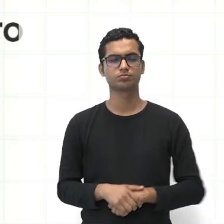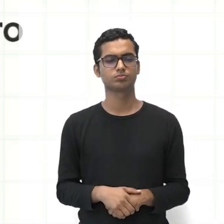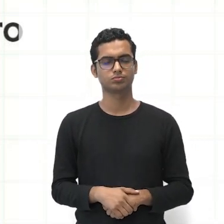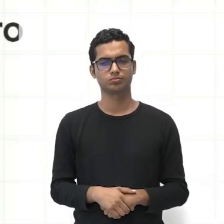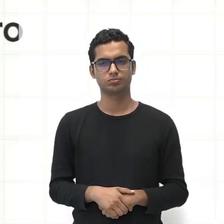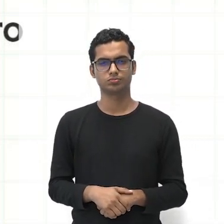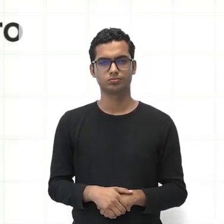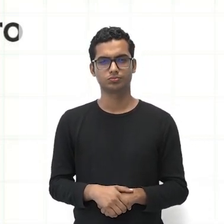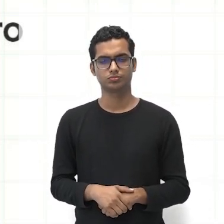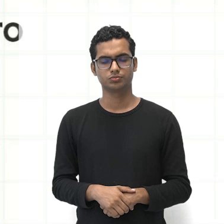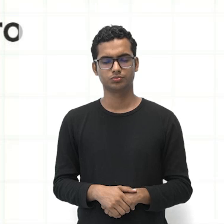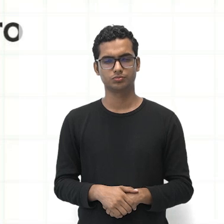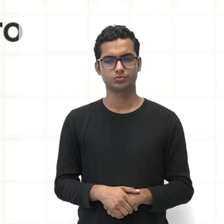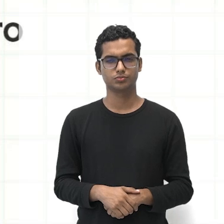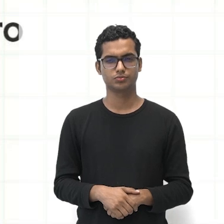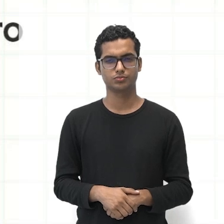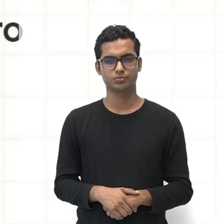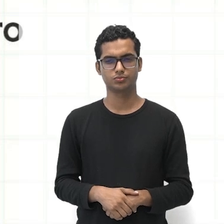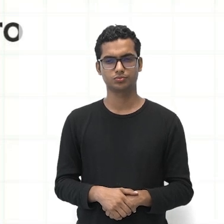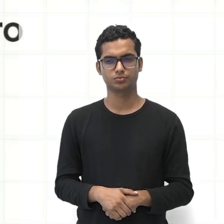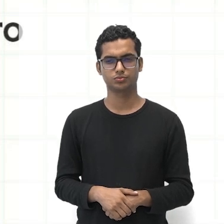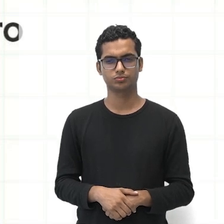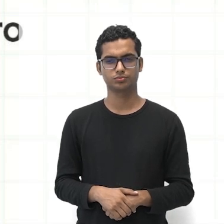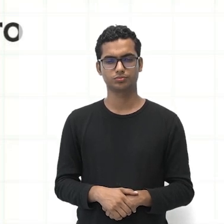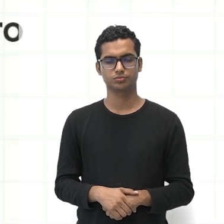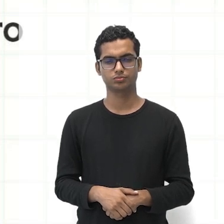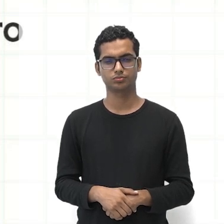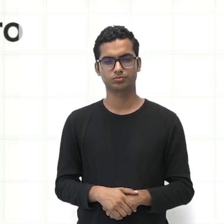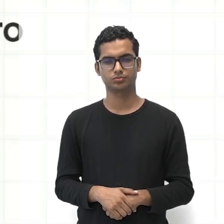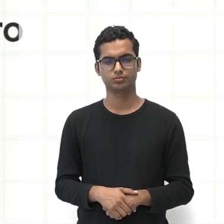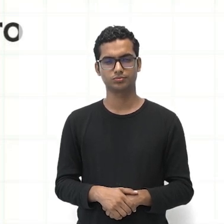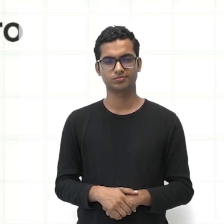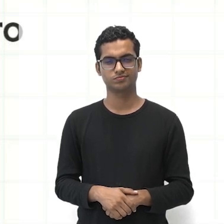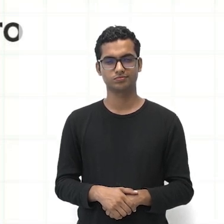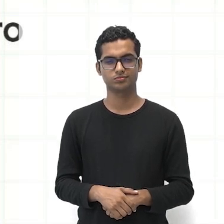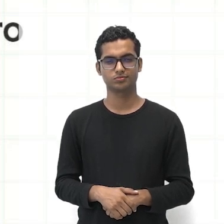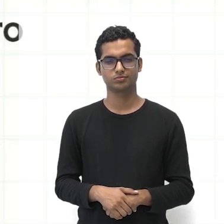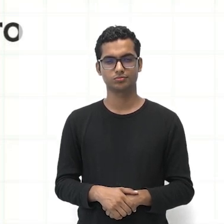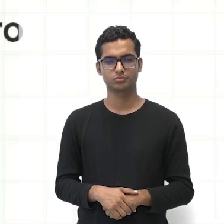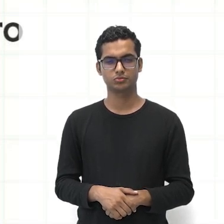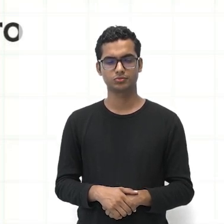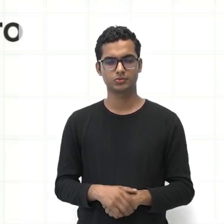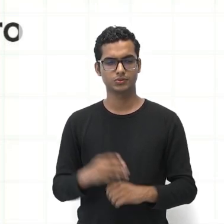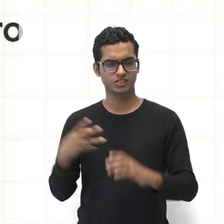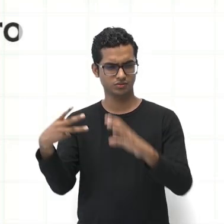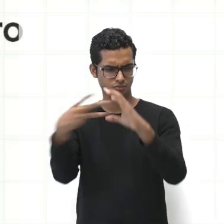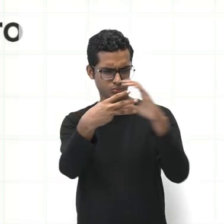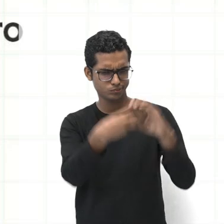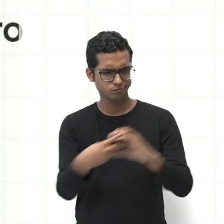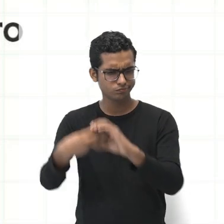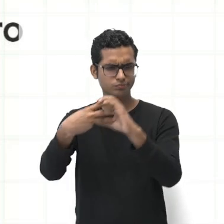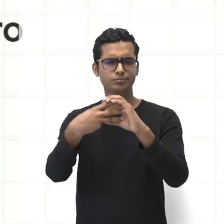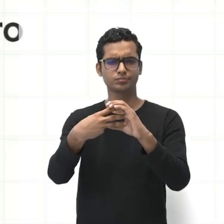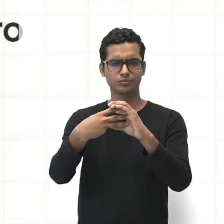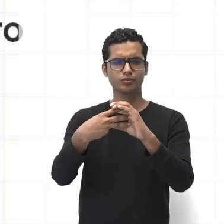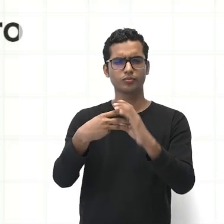no processo de formação da visão, um conjunto de células, olha